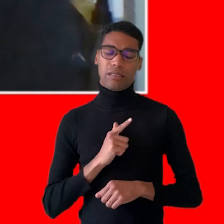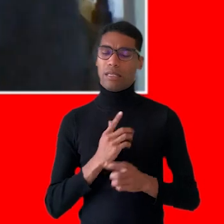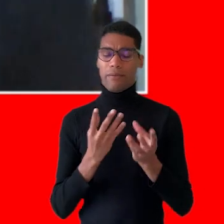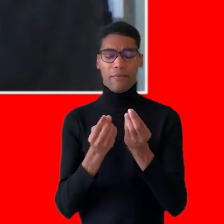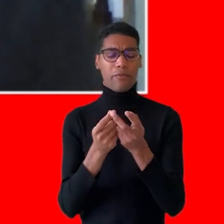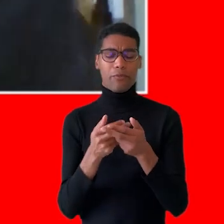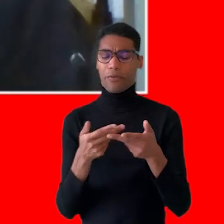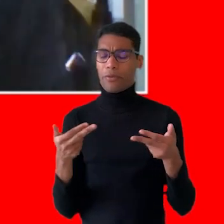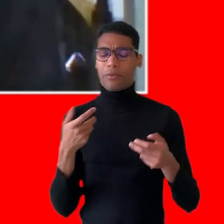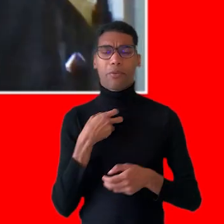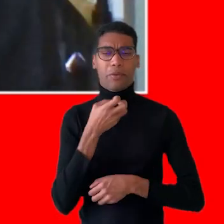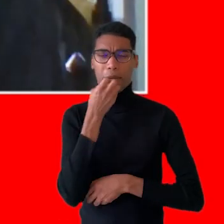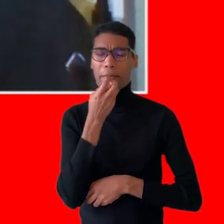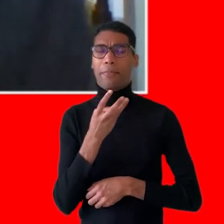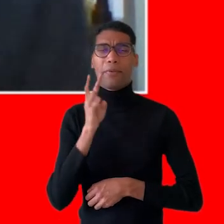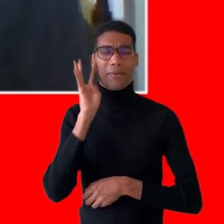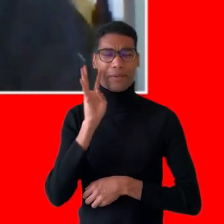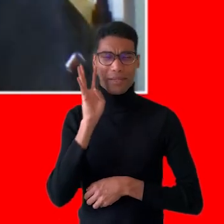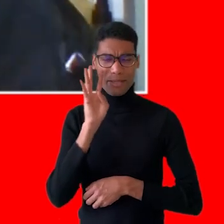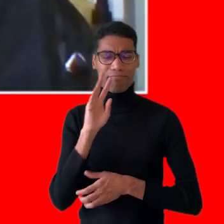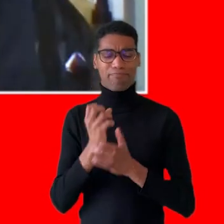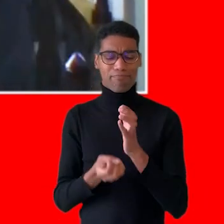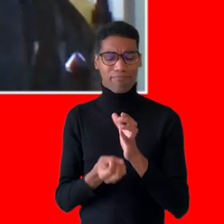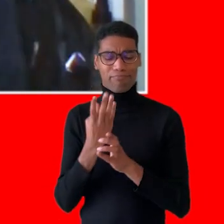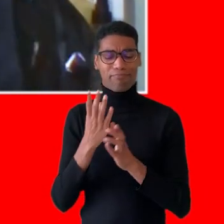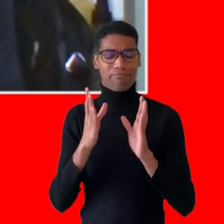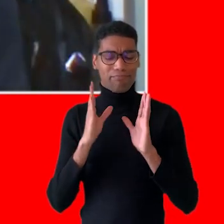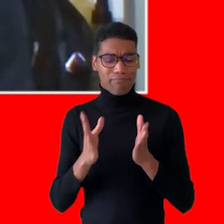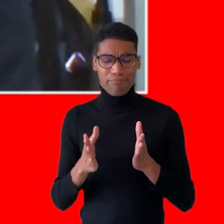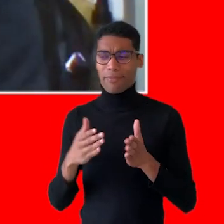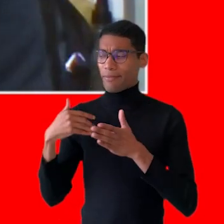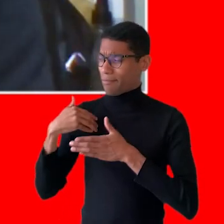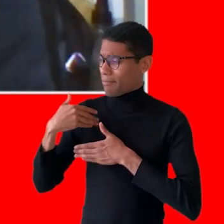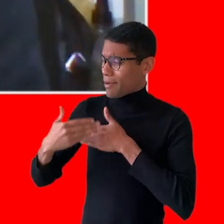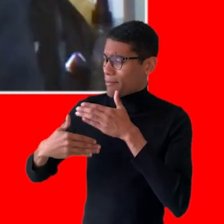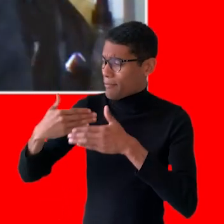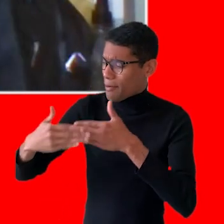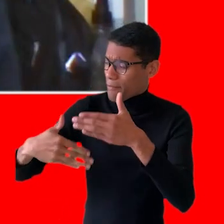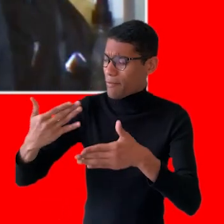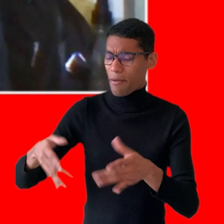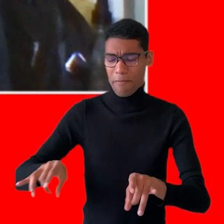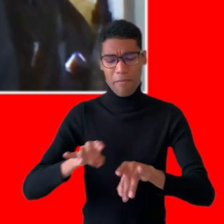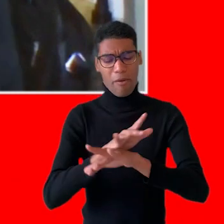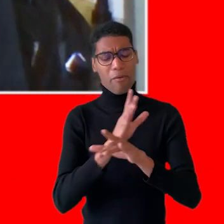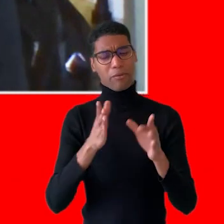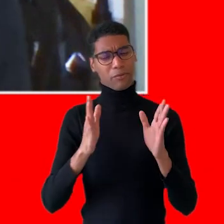tanta coisa legal produzida, né, ao longo desse tempo.